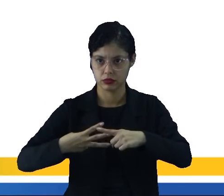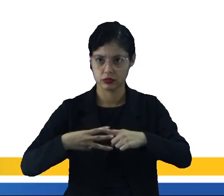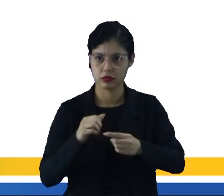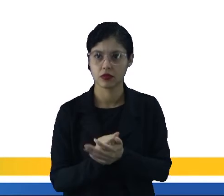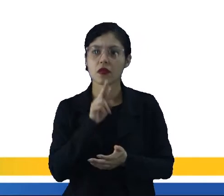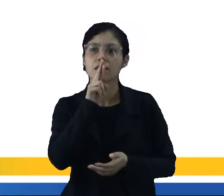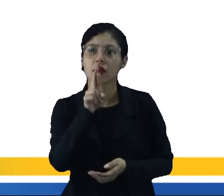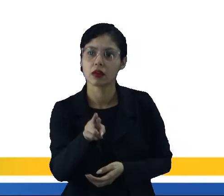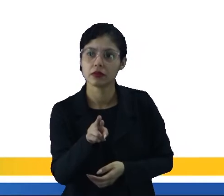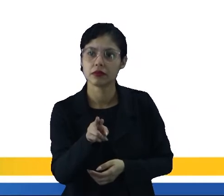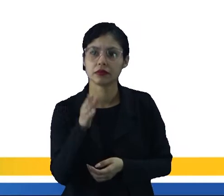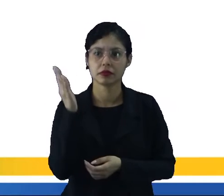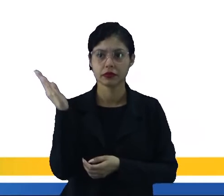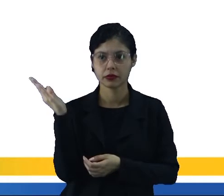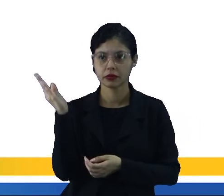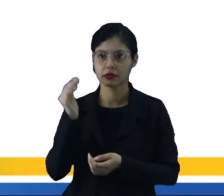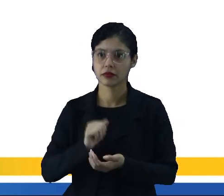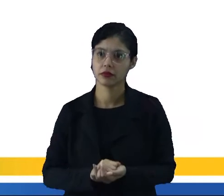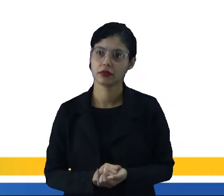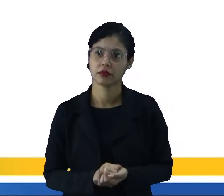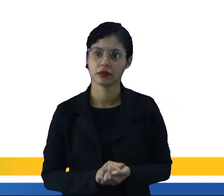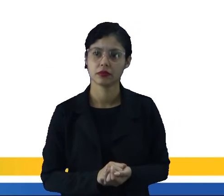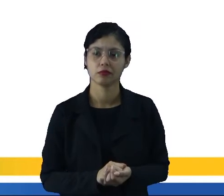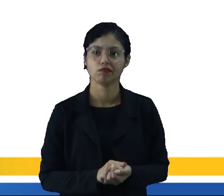cálculo vai me dar esse aqui ó